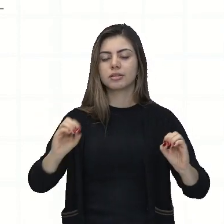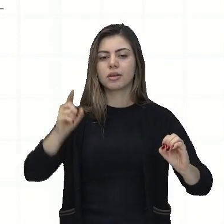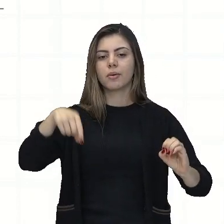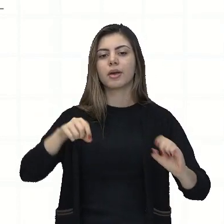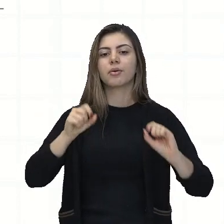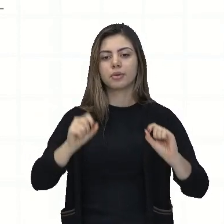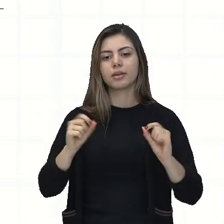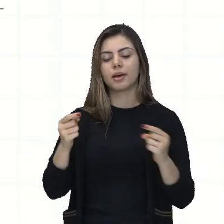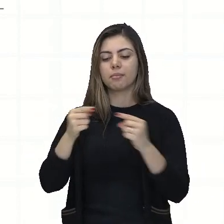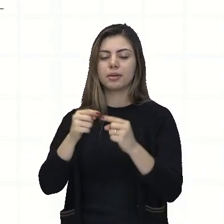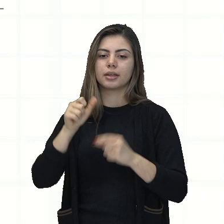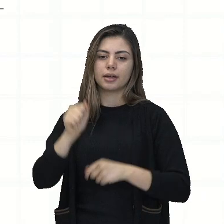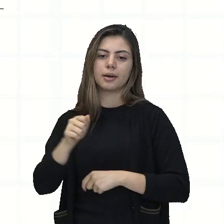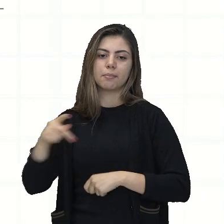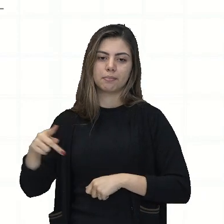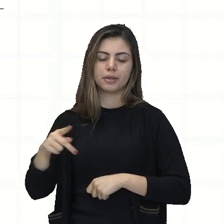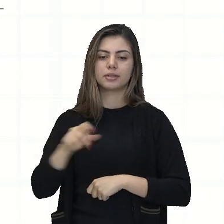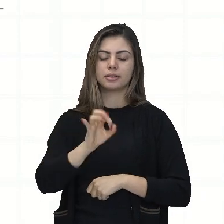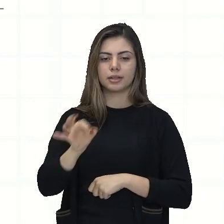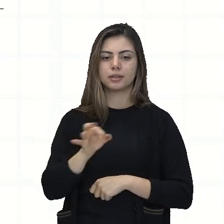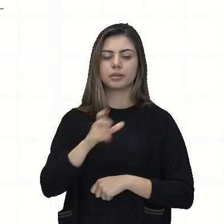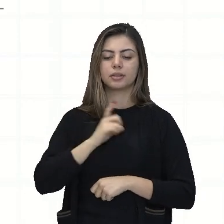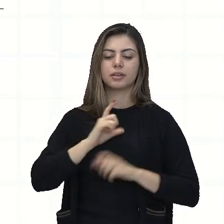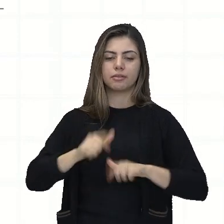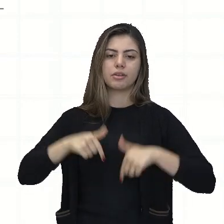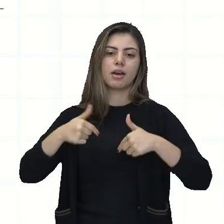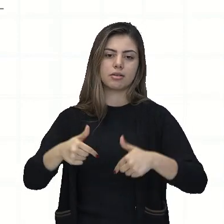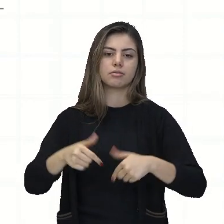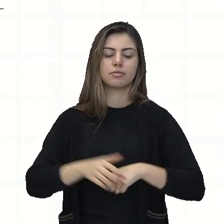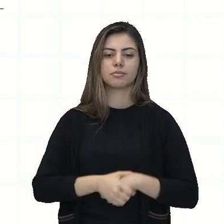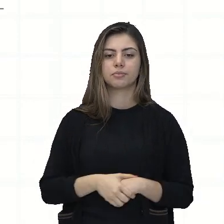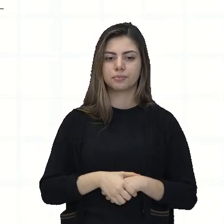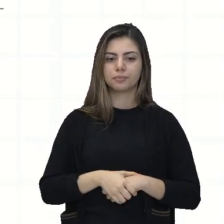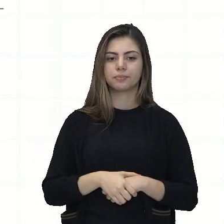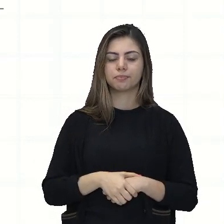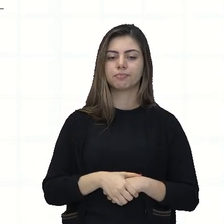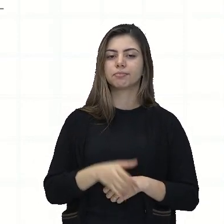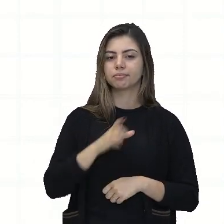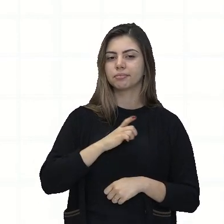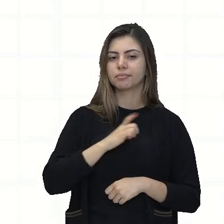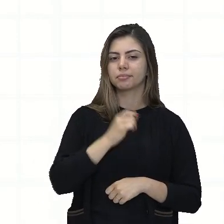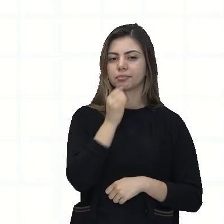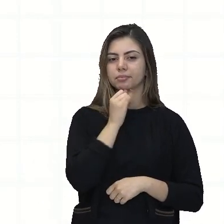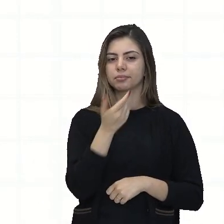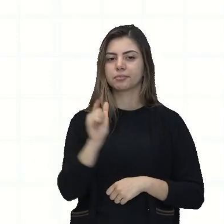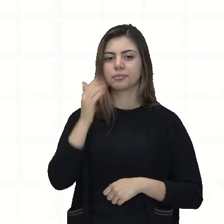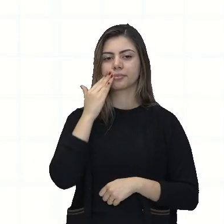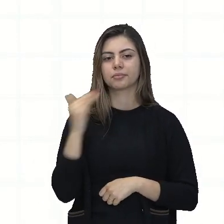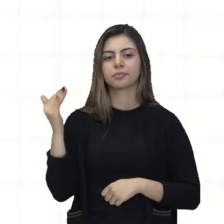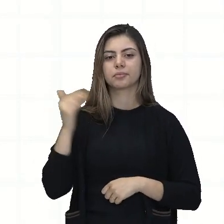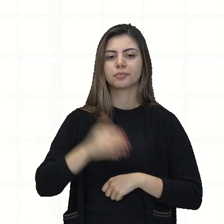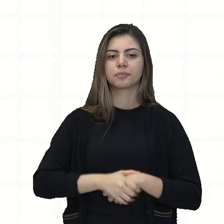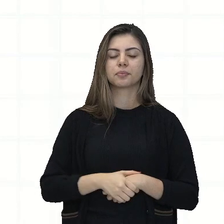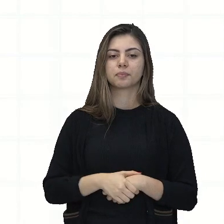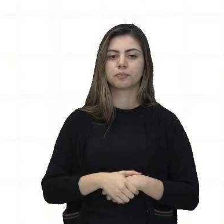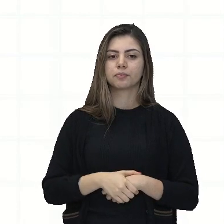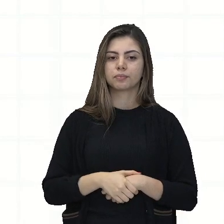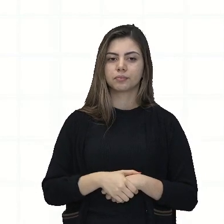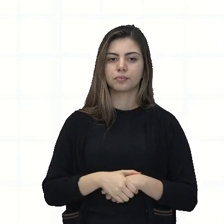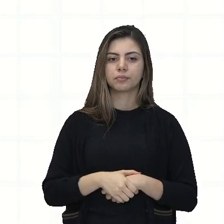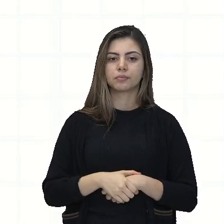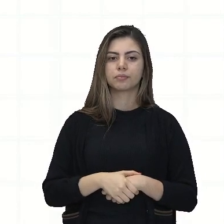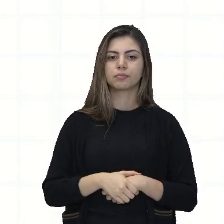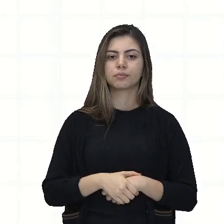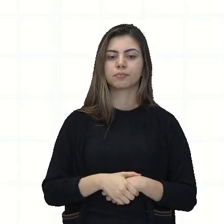agente da passiva, que é quem executou essa ação. A gente tem mais um exemplo aqui na sequência. O livro